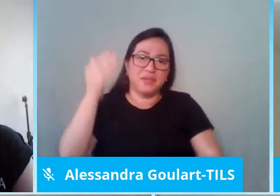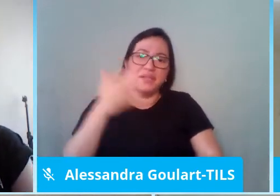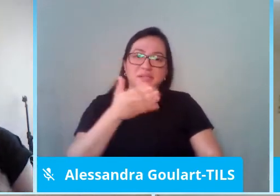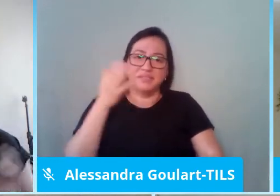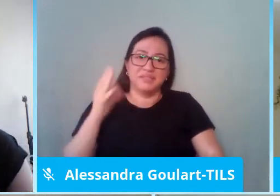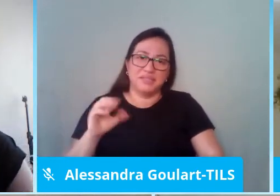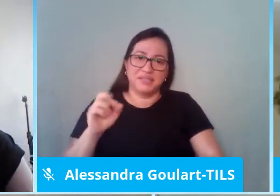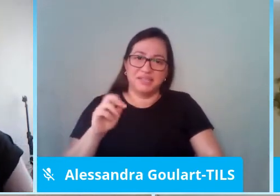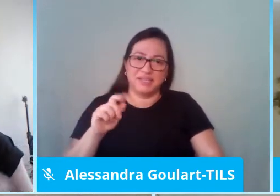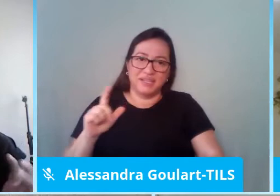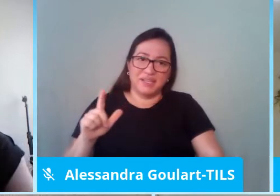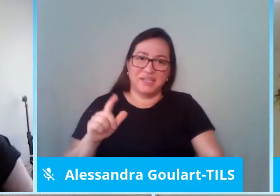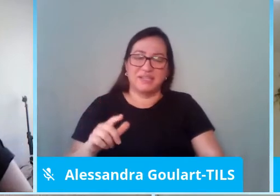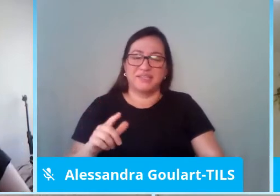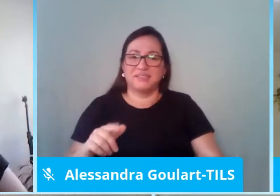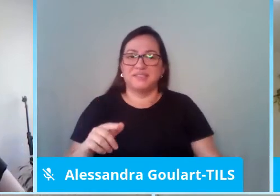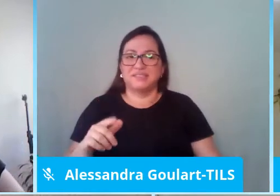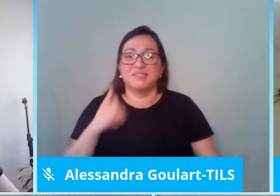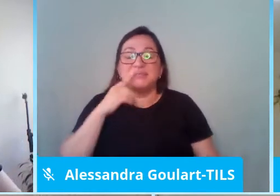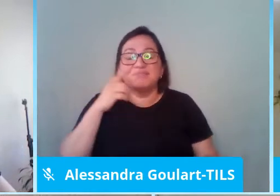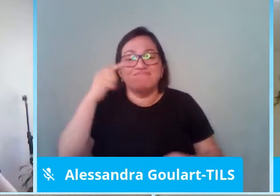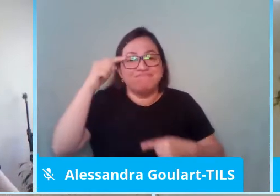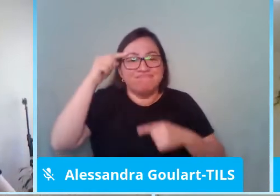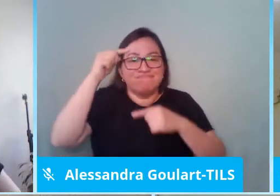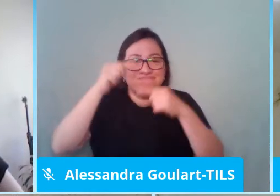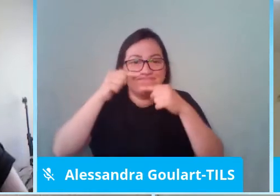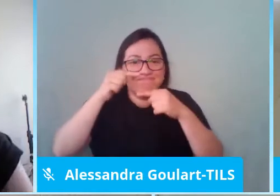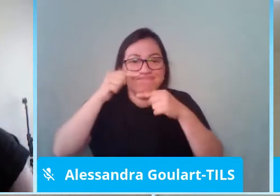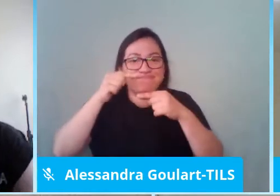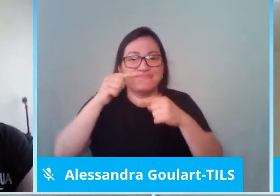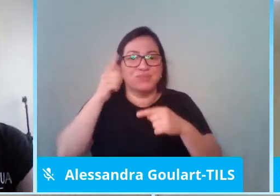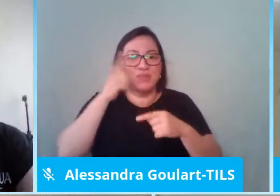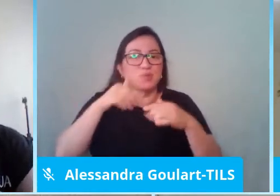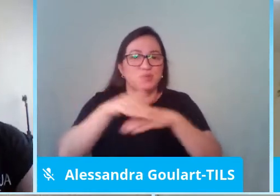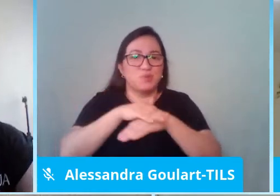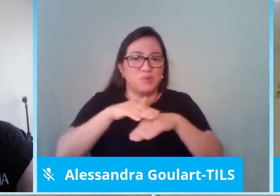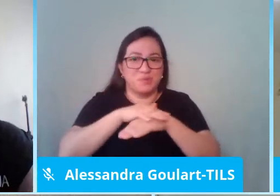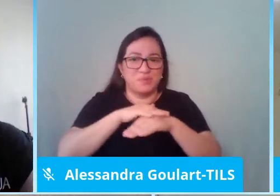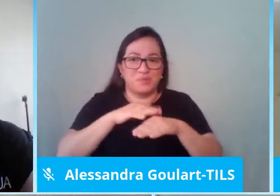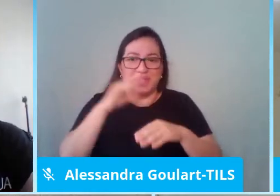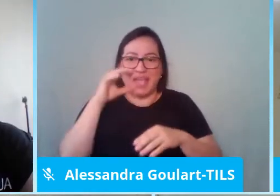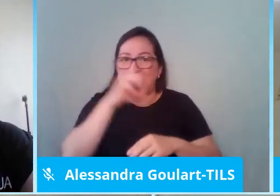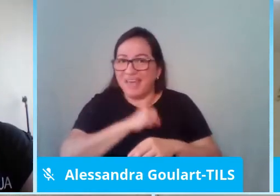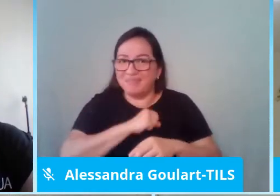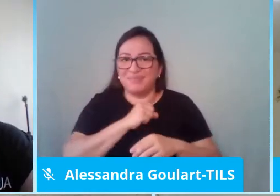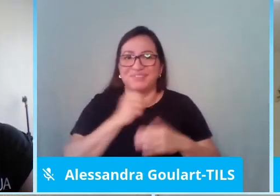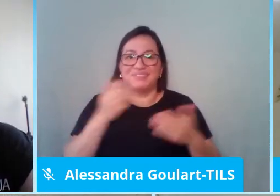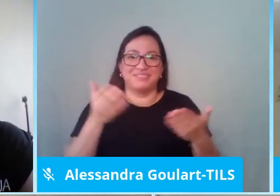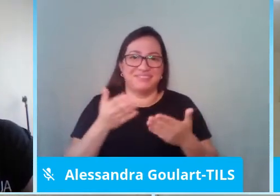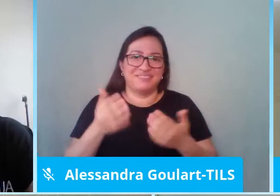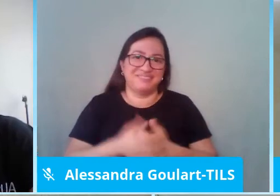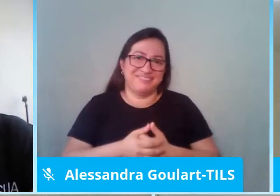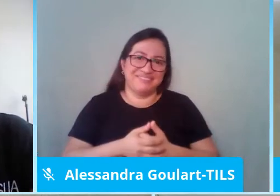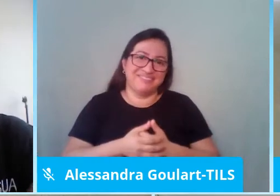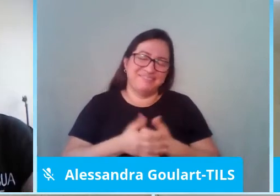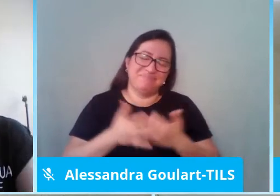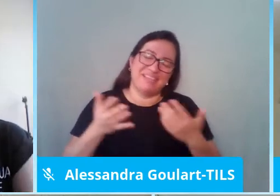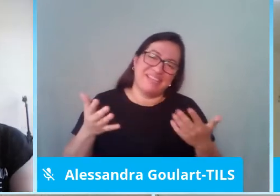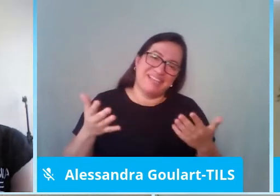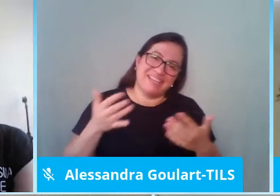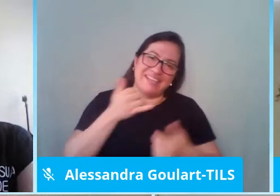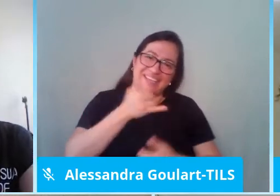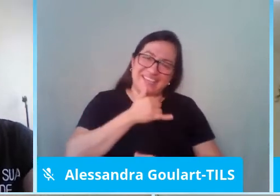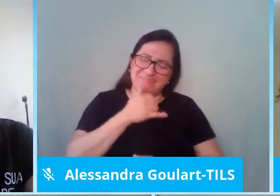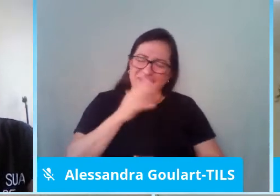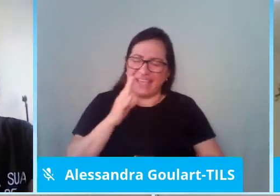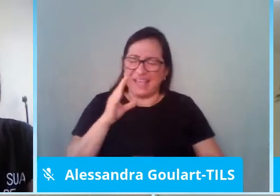para tu pedir para brevemente fazer os comentários sobre essa questão. Ô, Gabi, esse